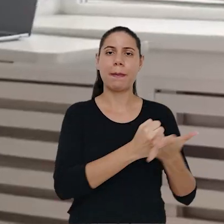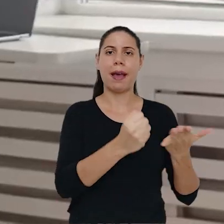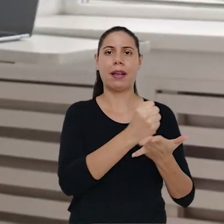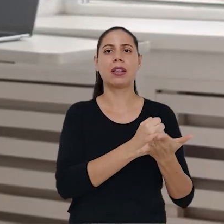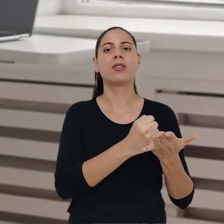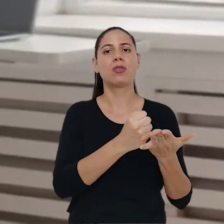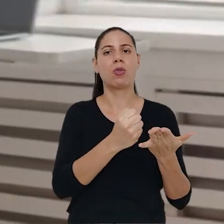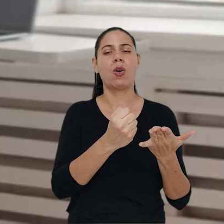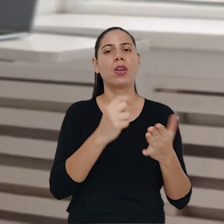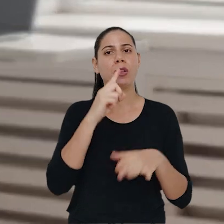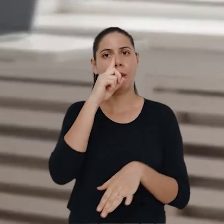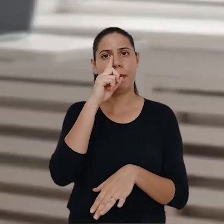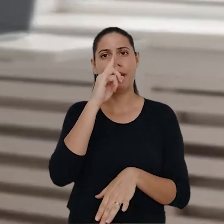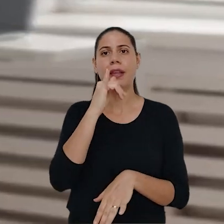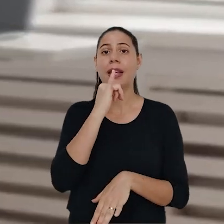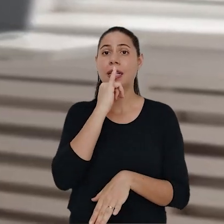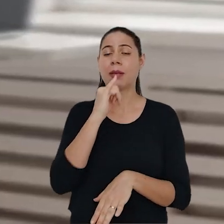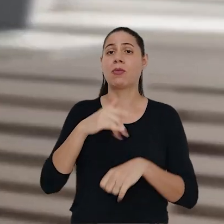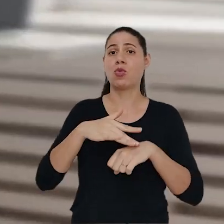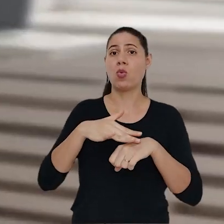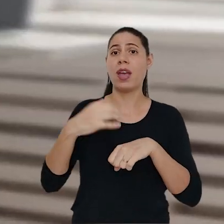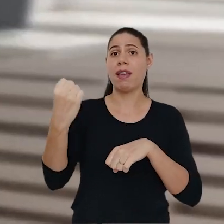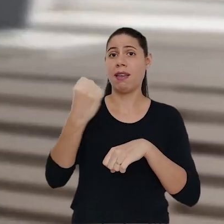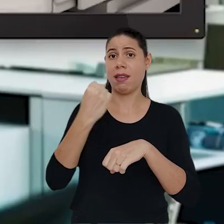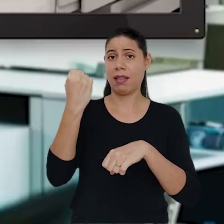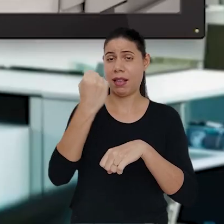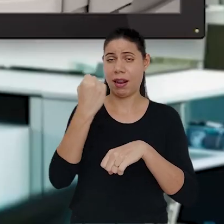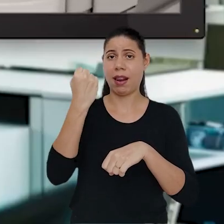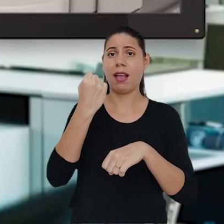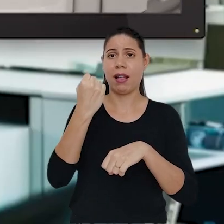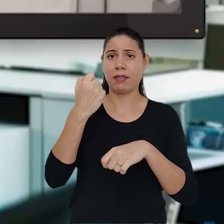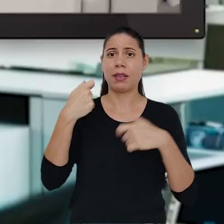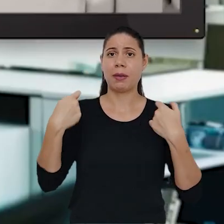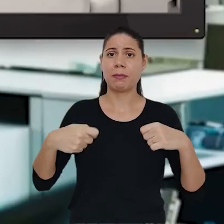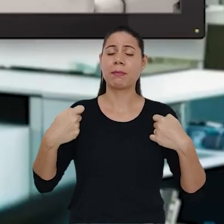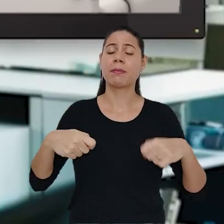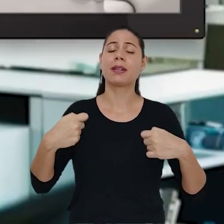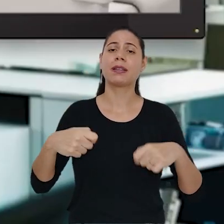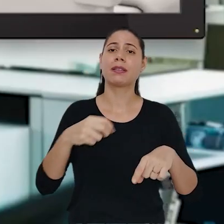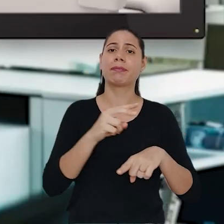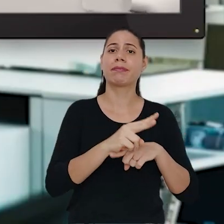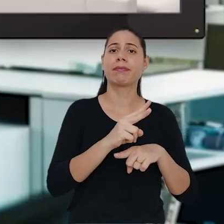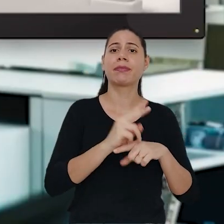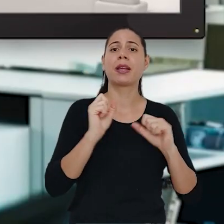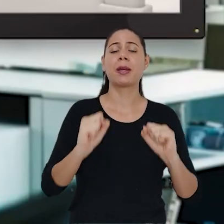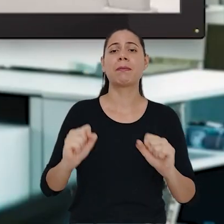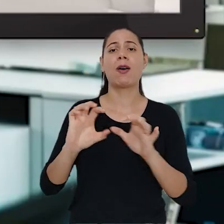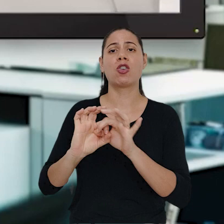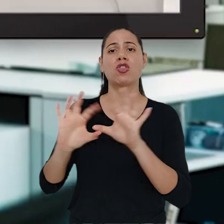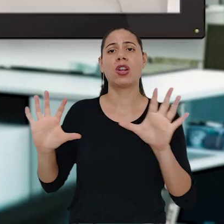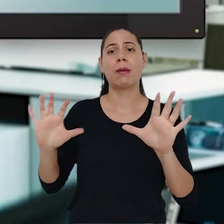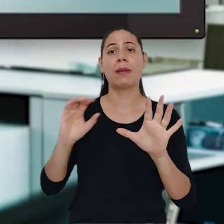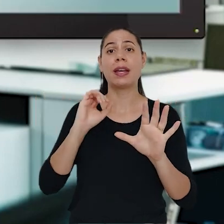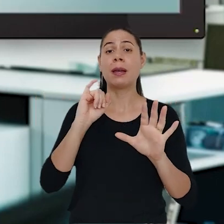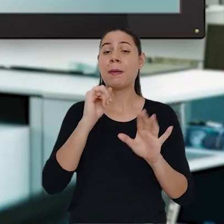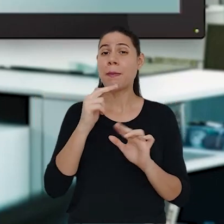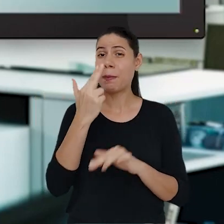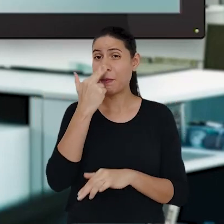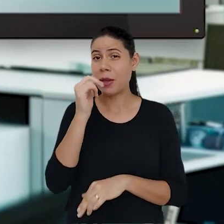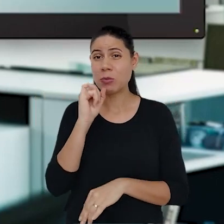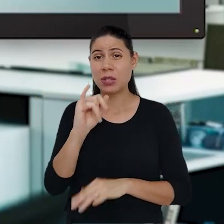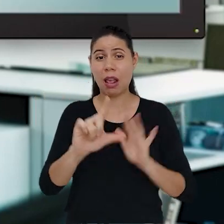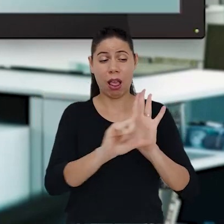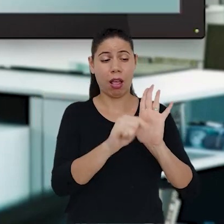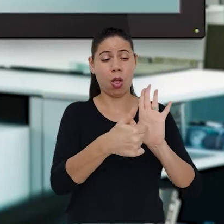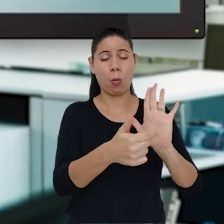no caso de doença grave do titular ou de um de seus dependentes, mesmo se tratando de doença não prevista na forma expressa da